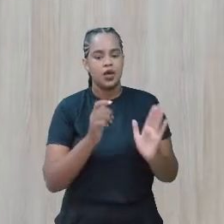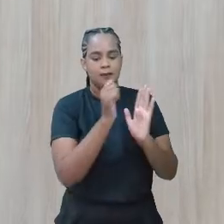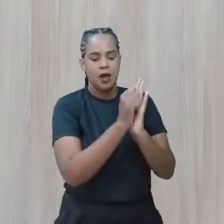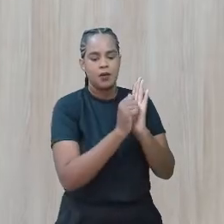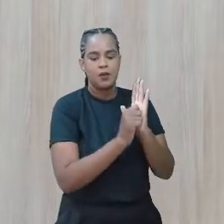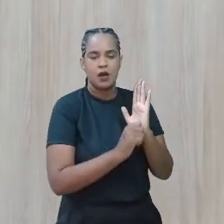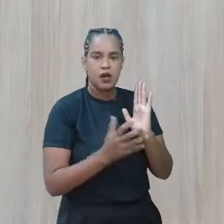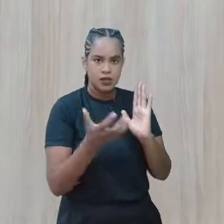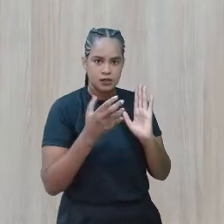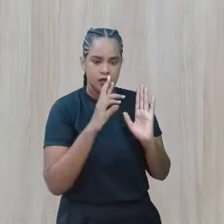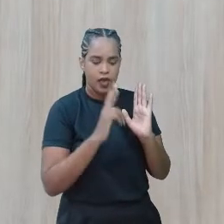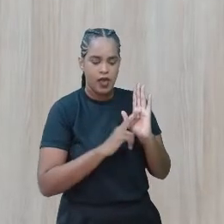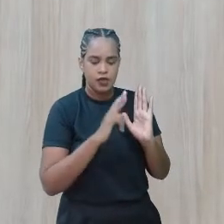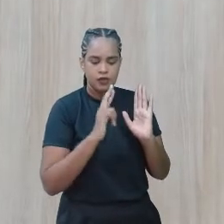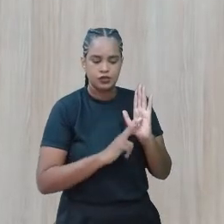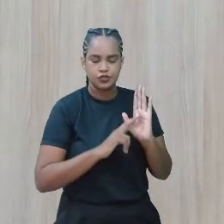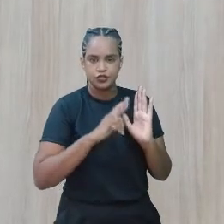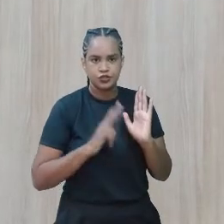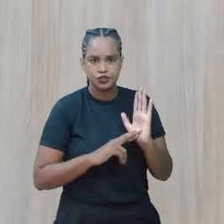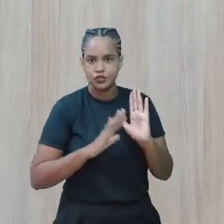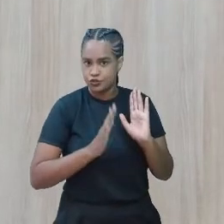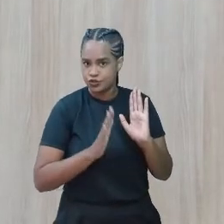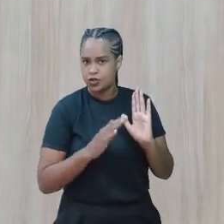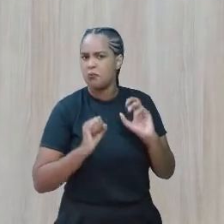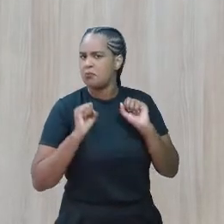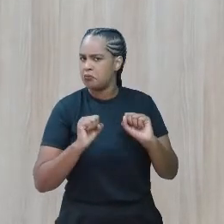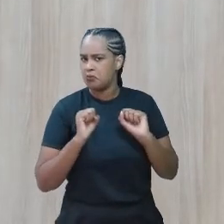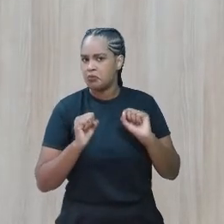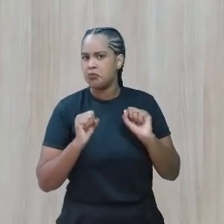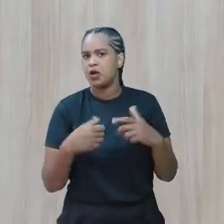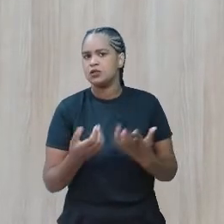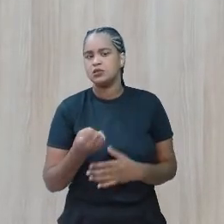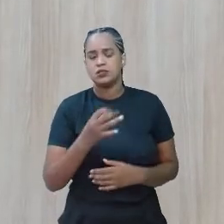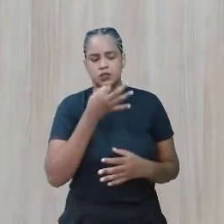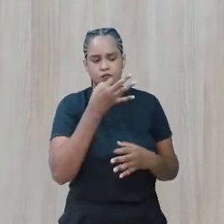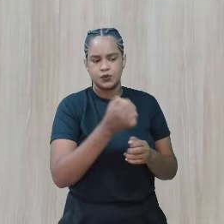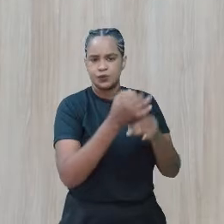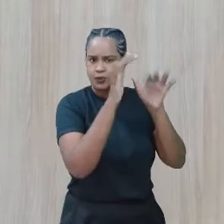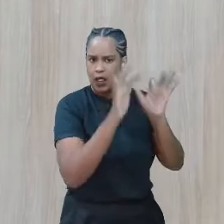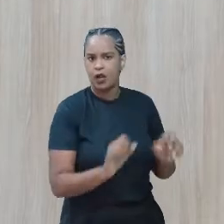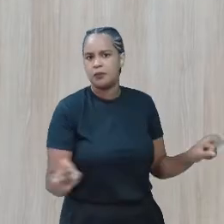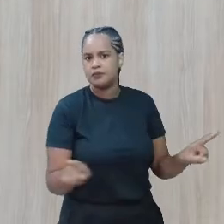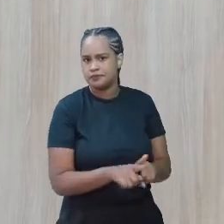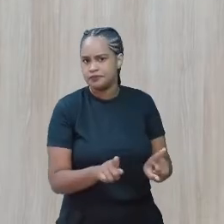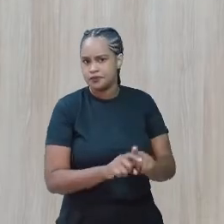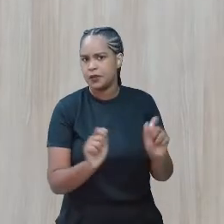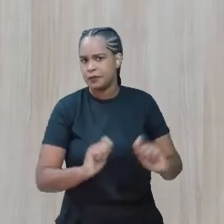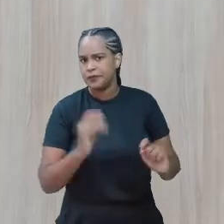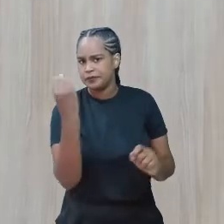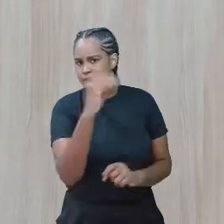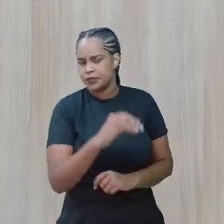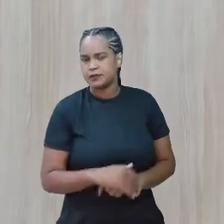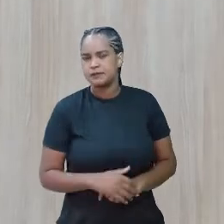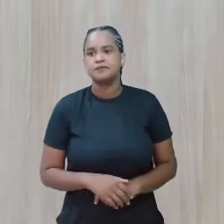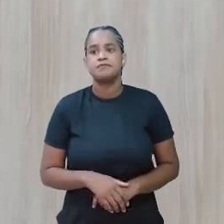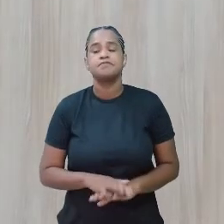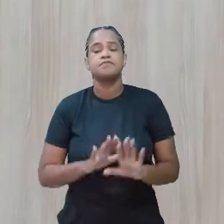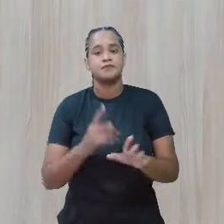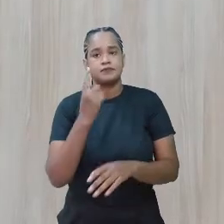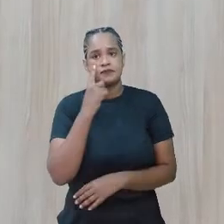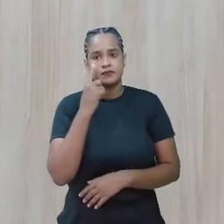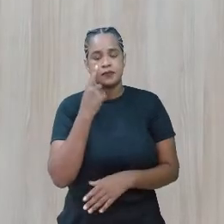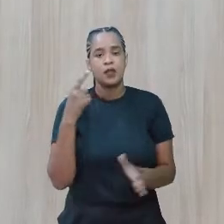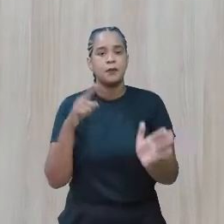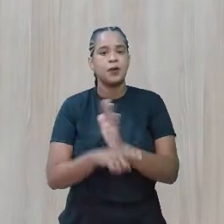alguma dessas respostas no caderno ou numa folhinha de papel, quem quiser usar o chat, pode usar também. Tá ok? Mas uma